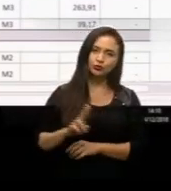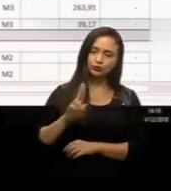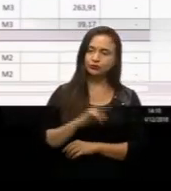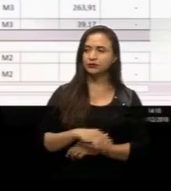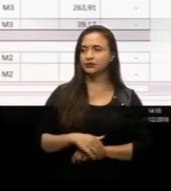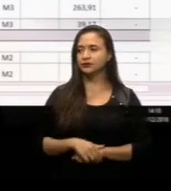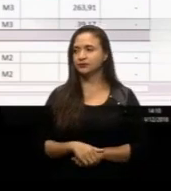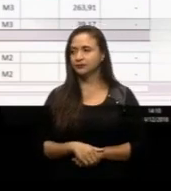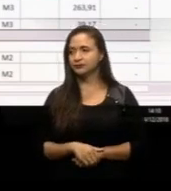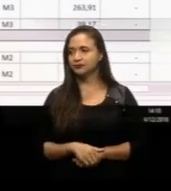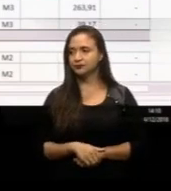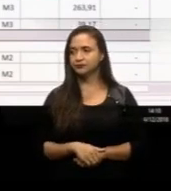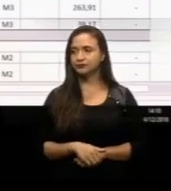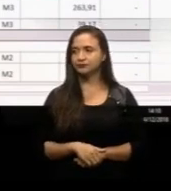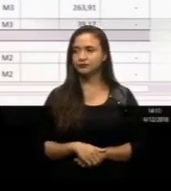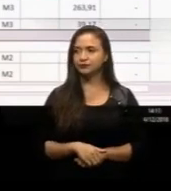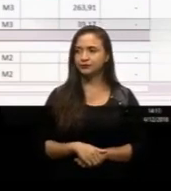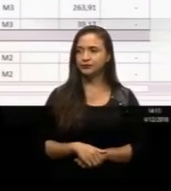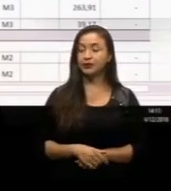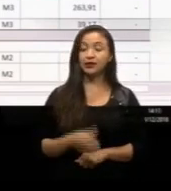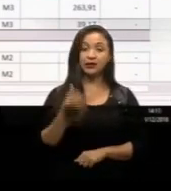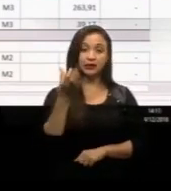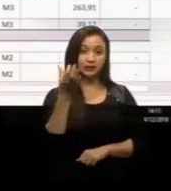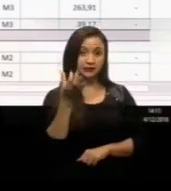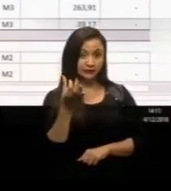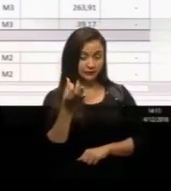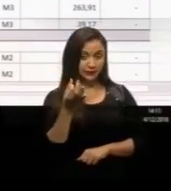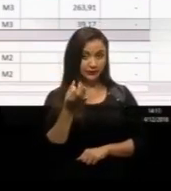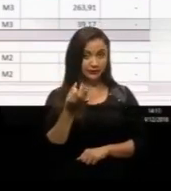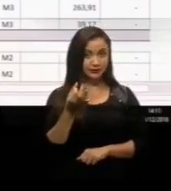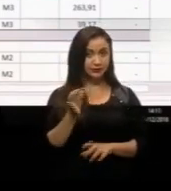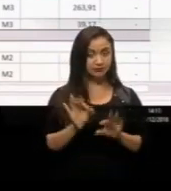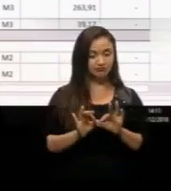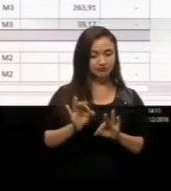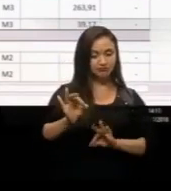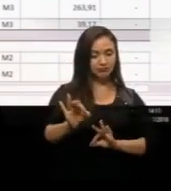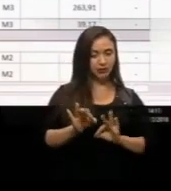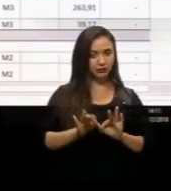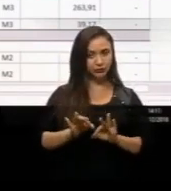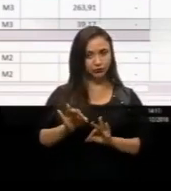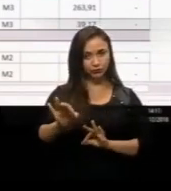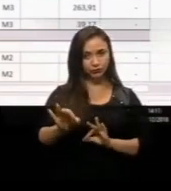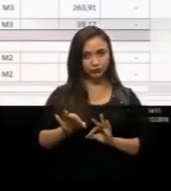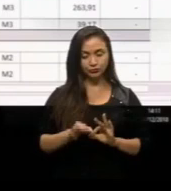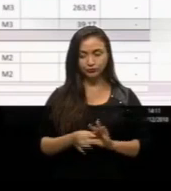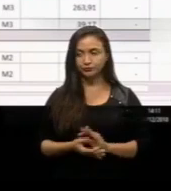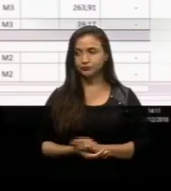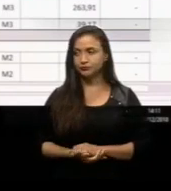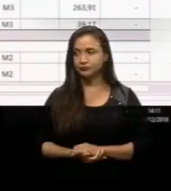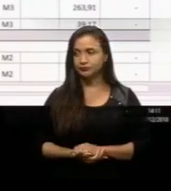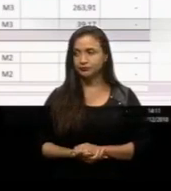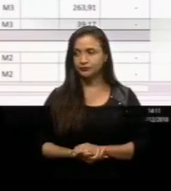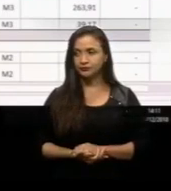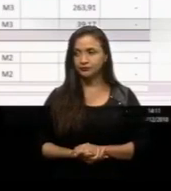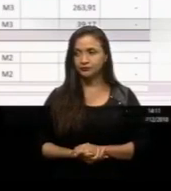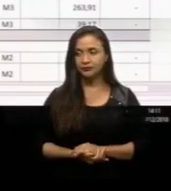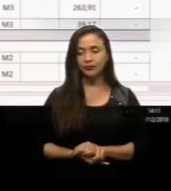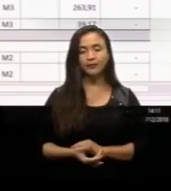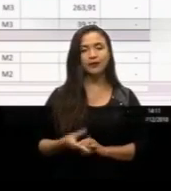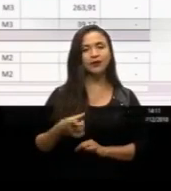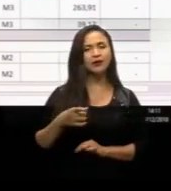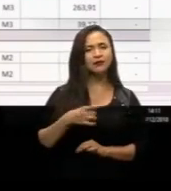que são 6 metros, né, no caso. E aquele estribo, ele tem